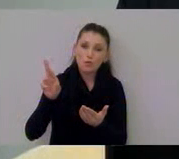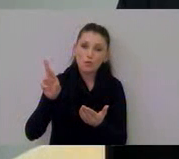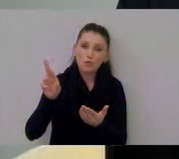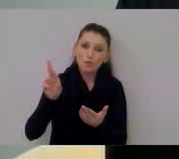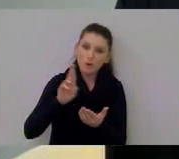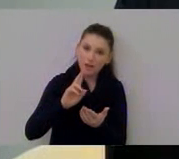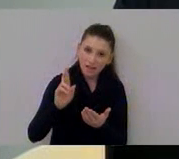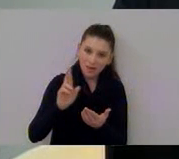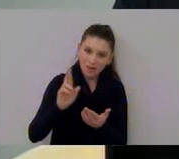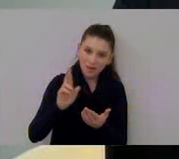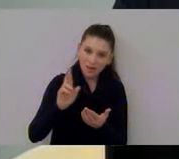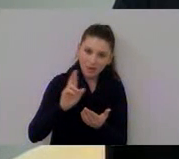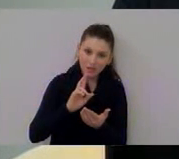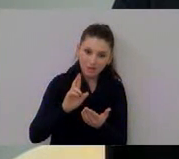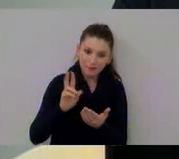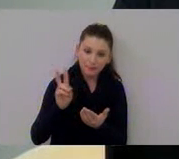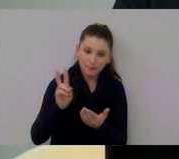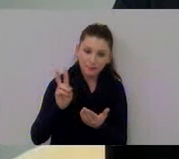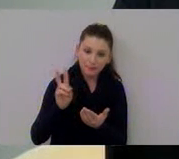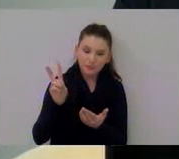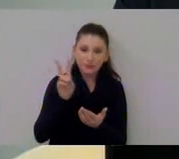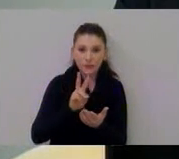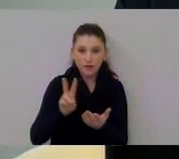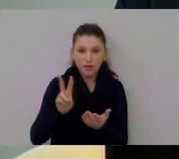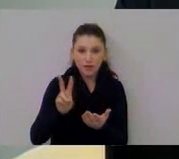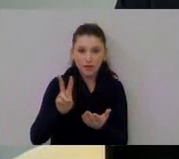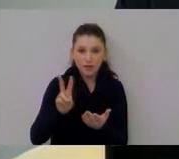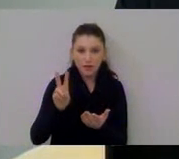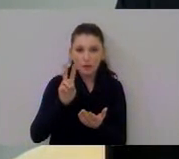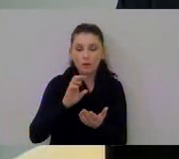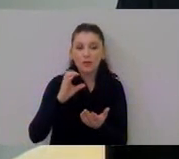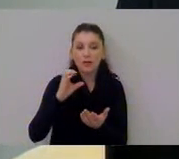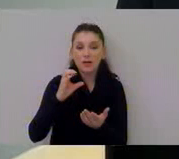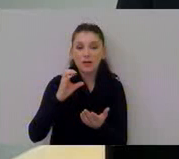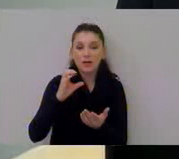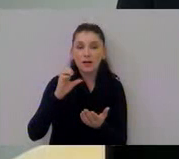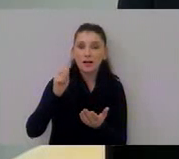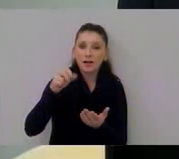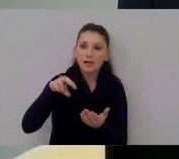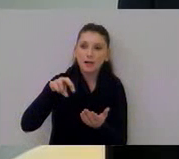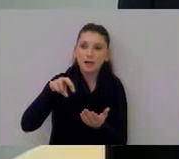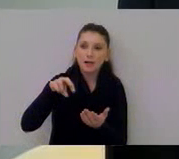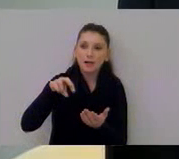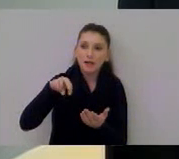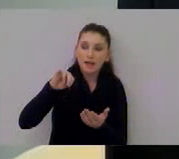com o secretário